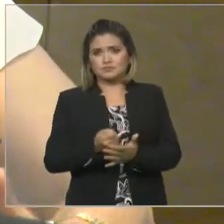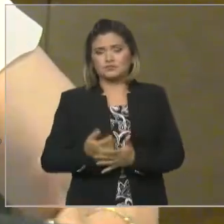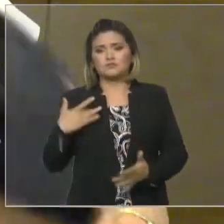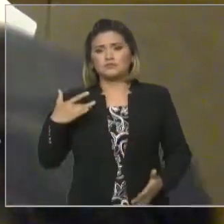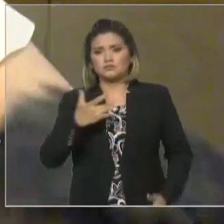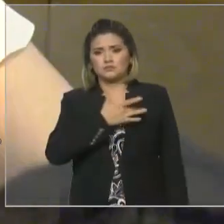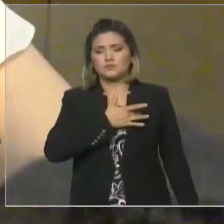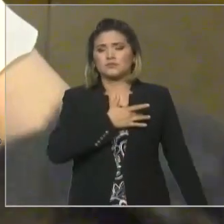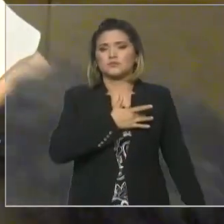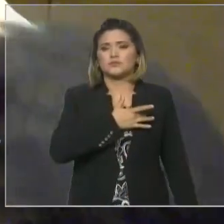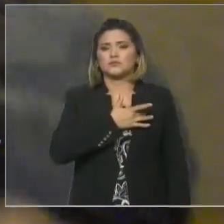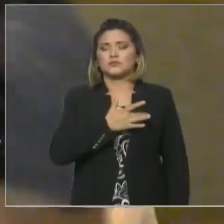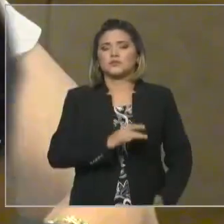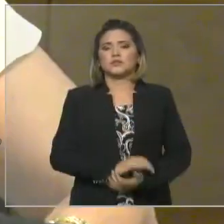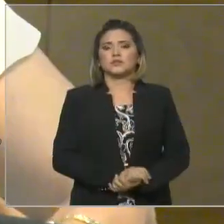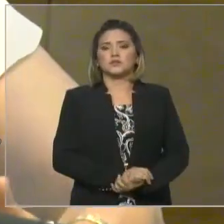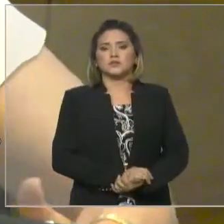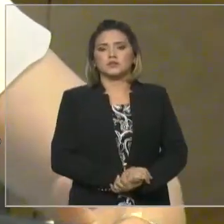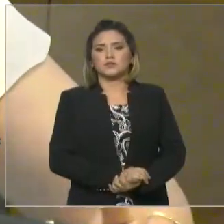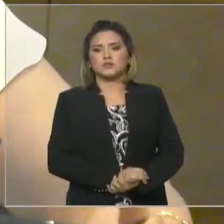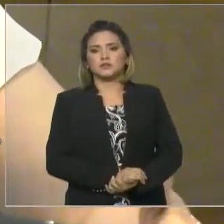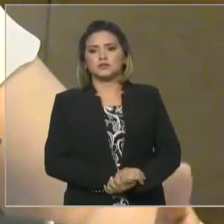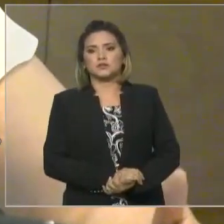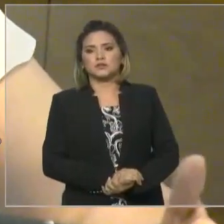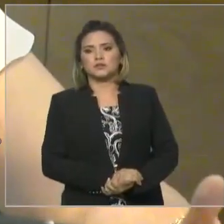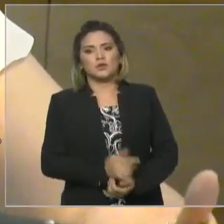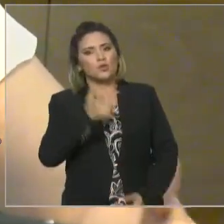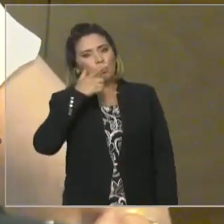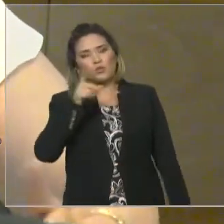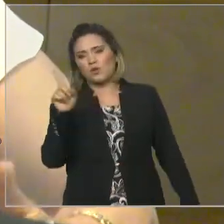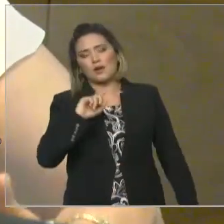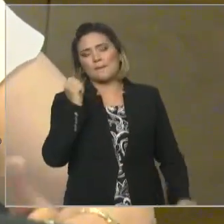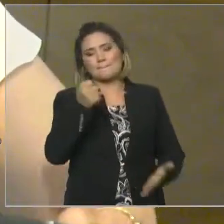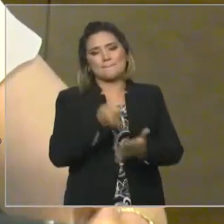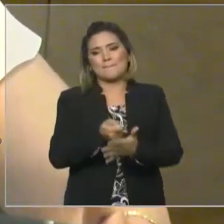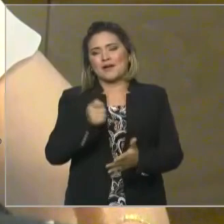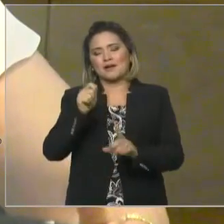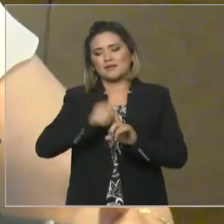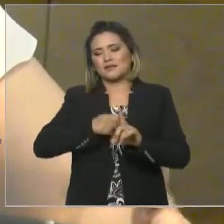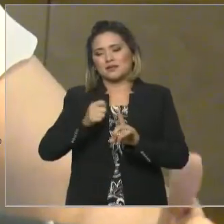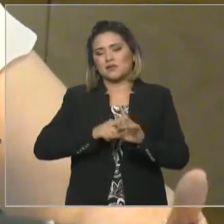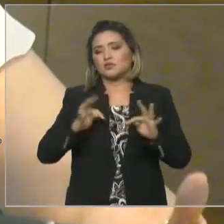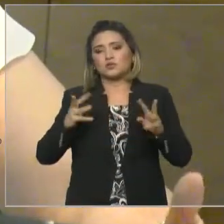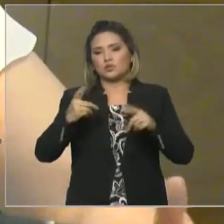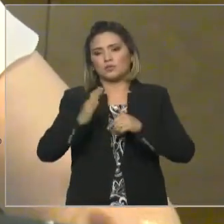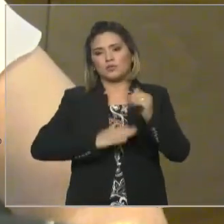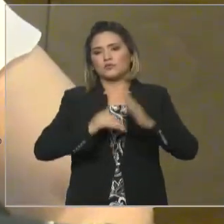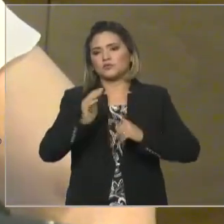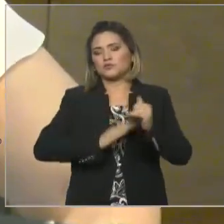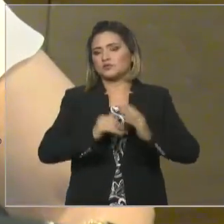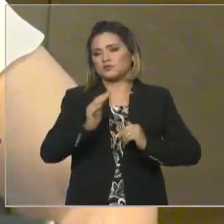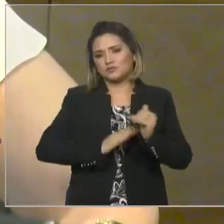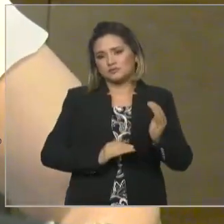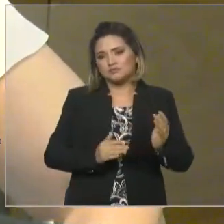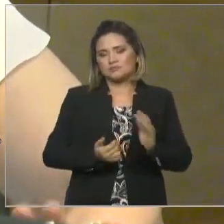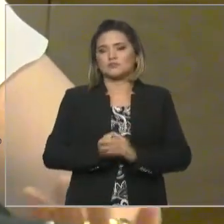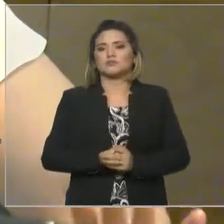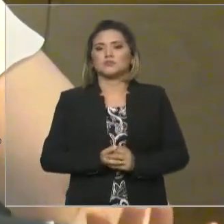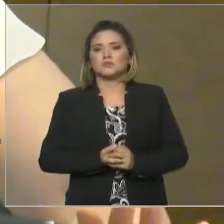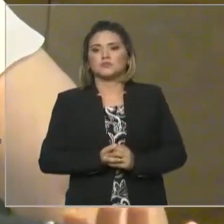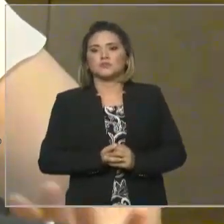não suporta todos os hospitais que foram abertos, ela não tem condições de trabalhar bem. Então, não adianta você